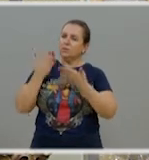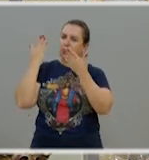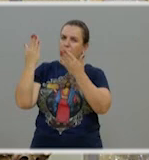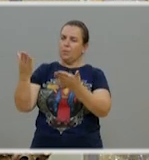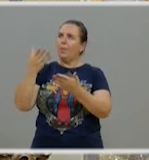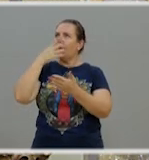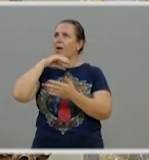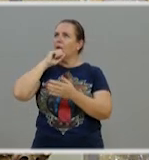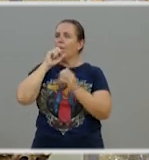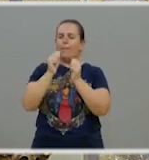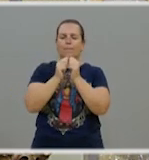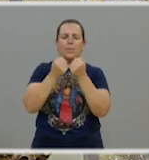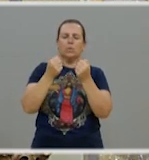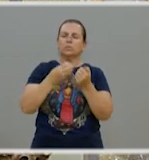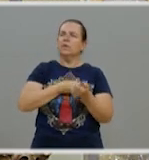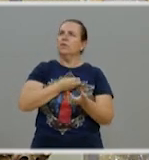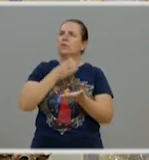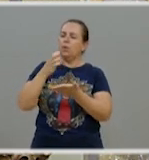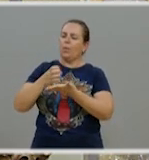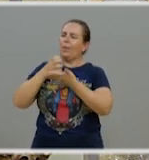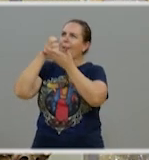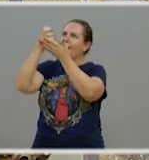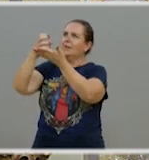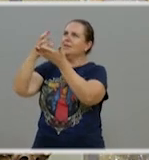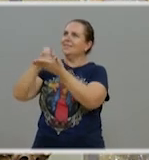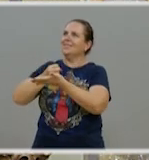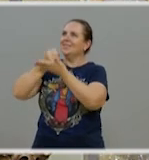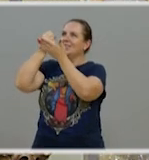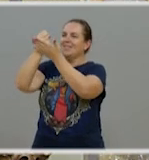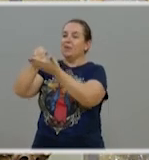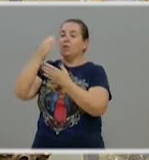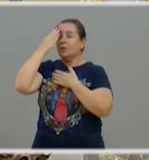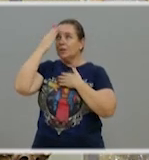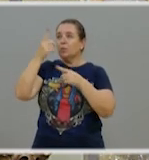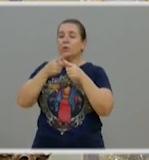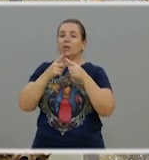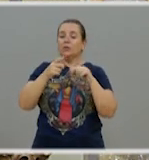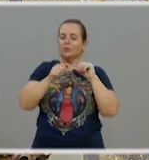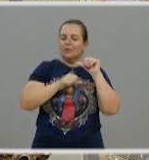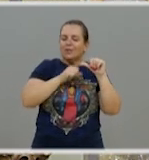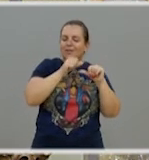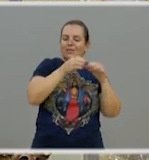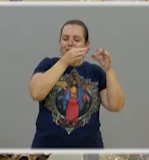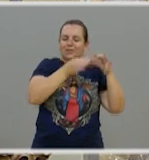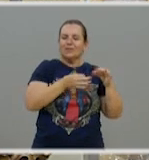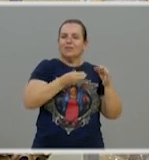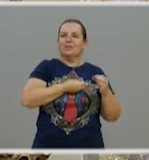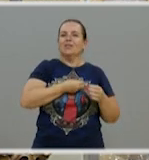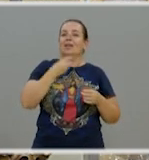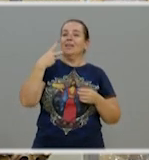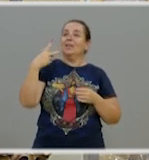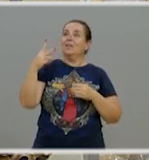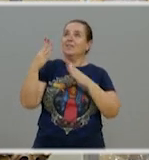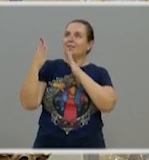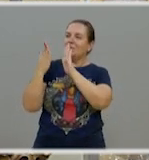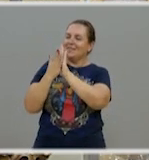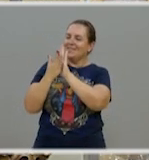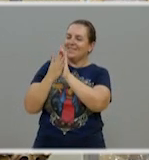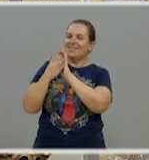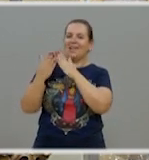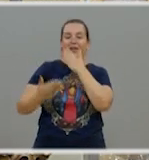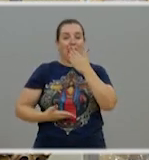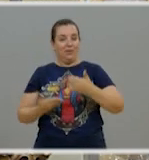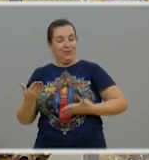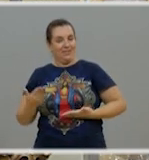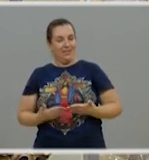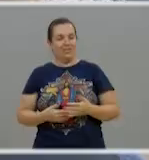oferecemos, ó Pai, o pão da vida, o cálice da salvação, e vos agradecemos porque nos tornastes dignos de estar aqui na vossa